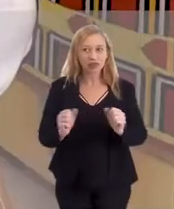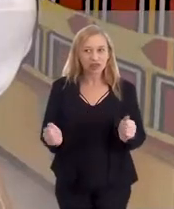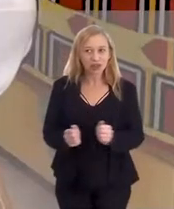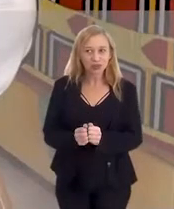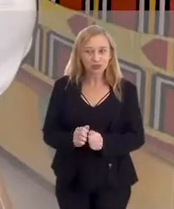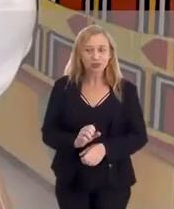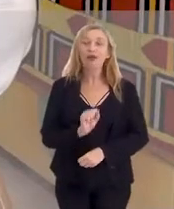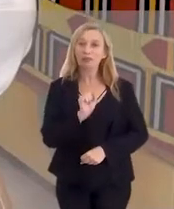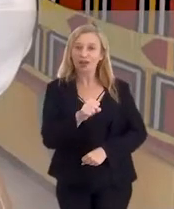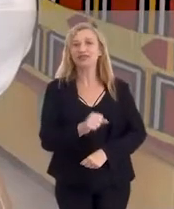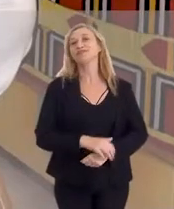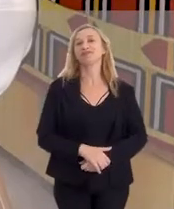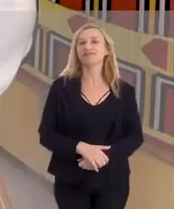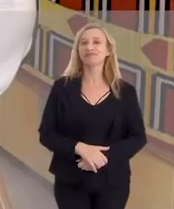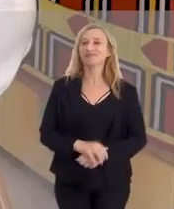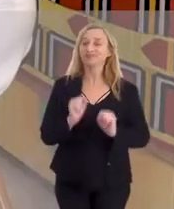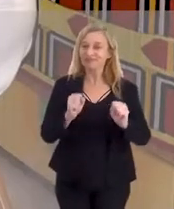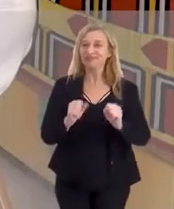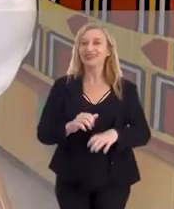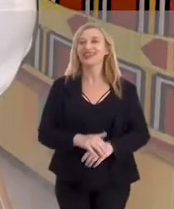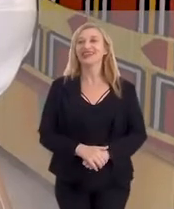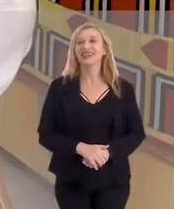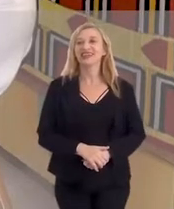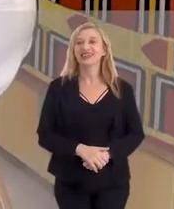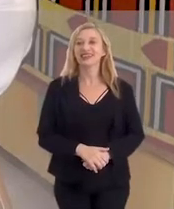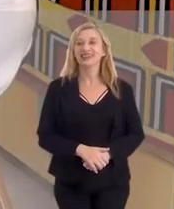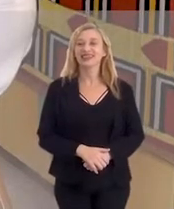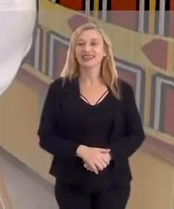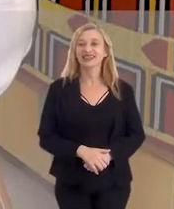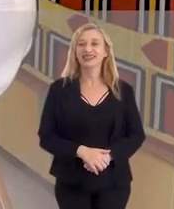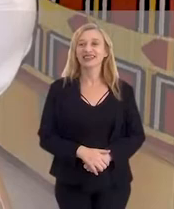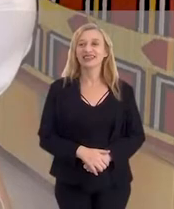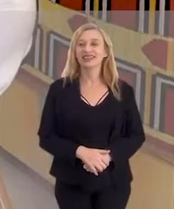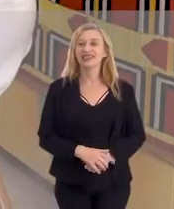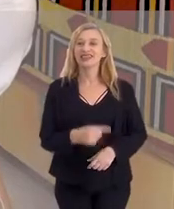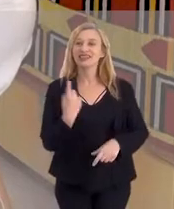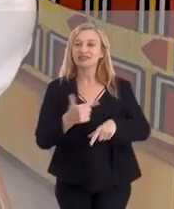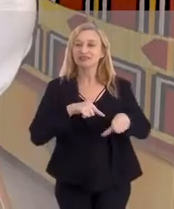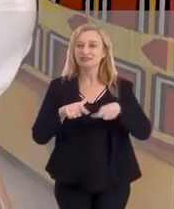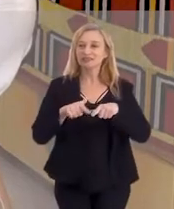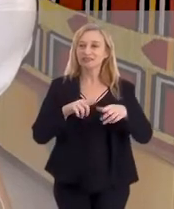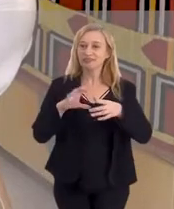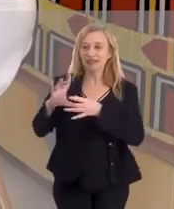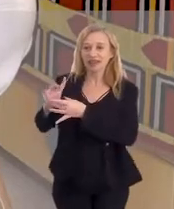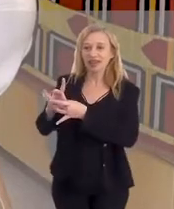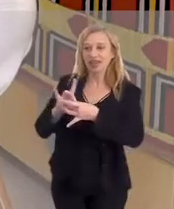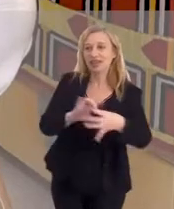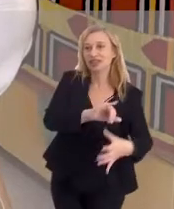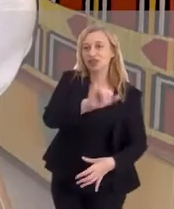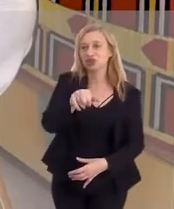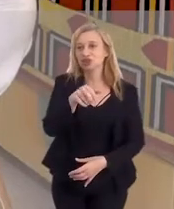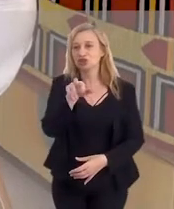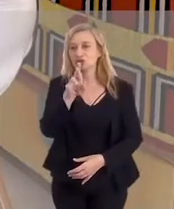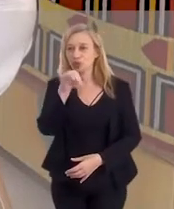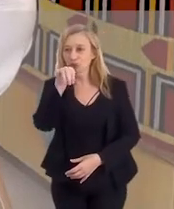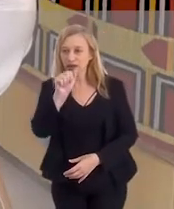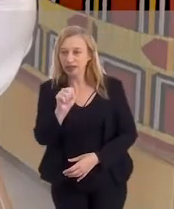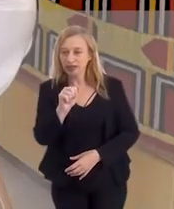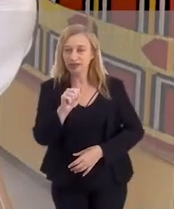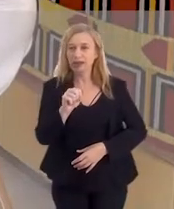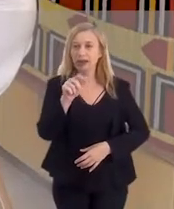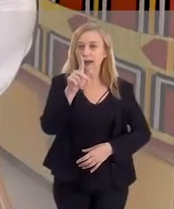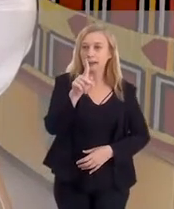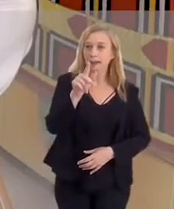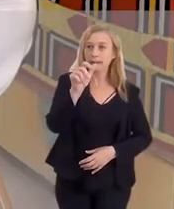Criança, pode participar? Pode. Pode? Pode. Pode, porque como nós trabalhamos com a linha de Jurema e a